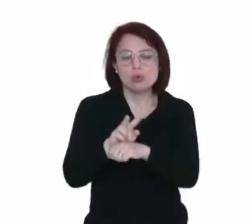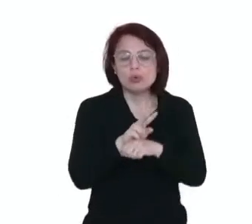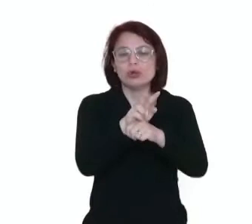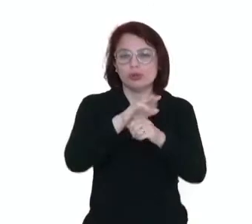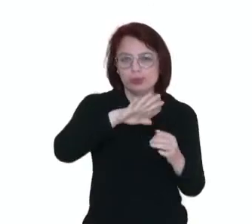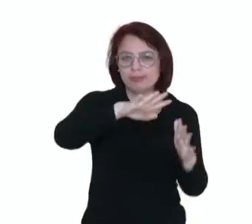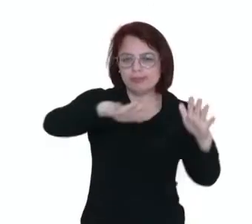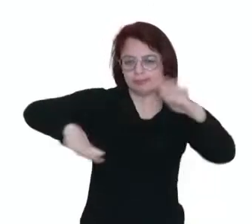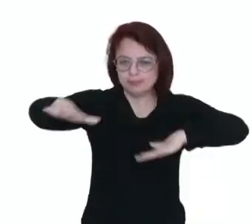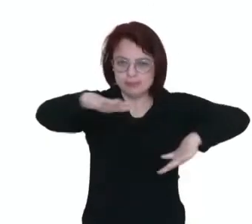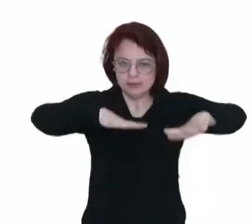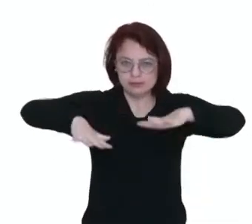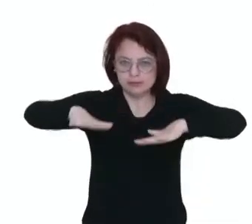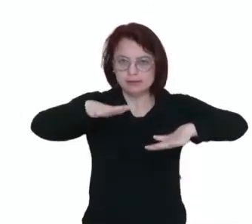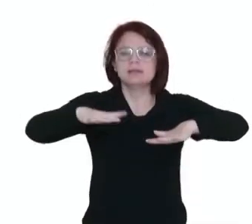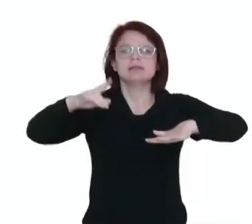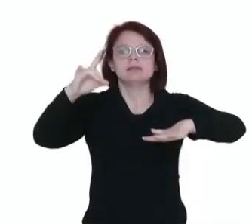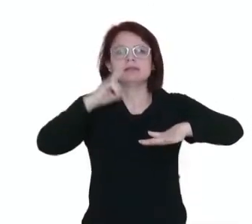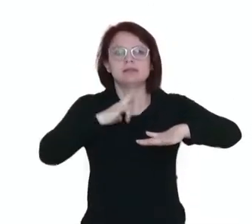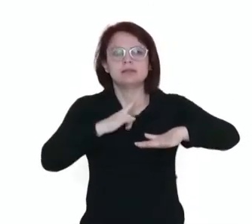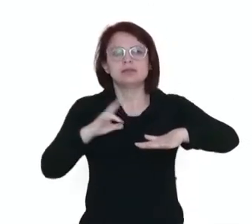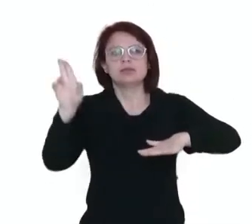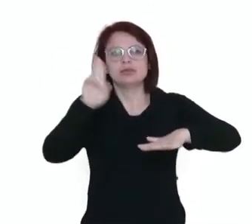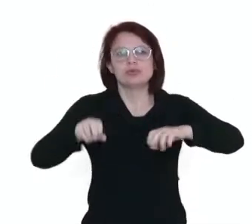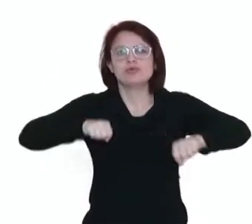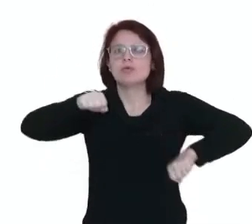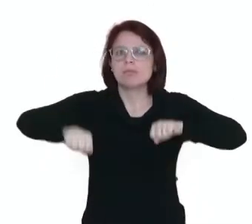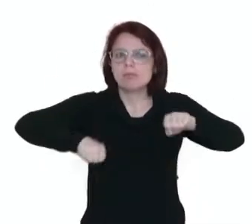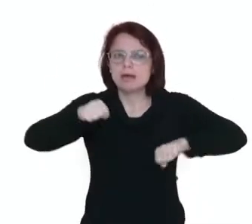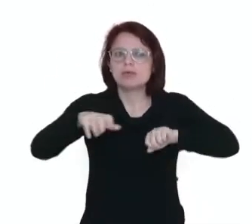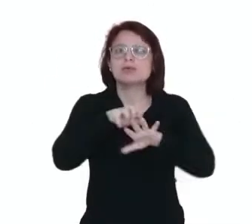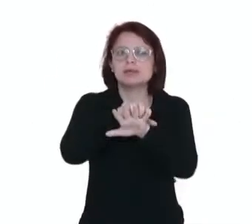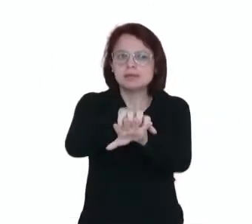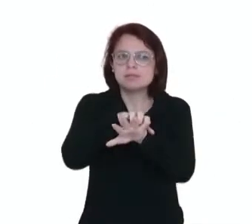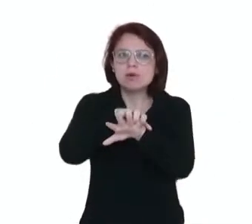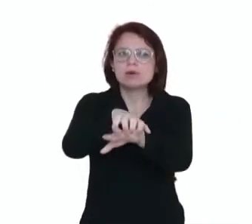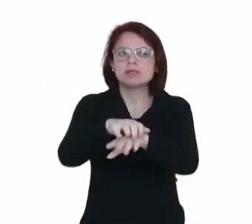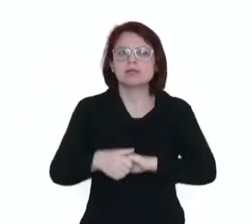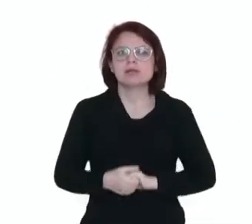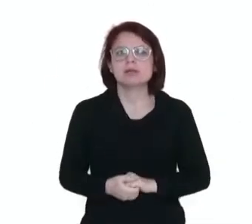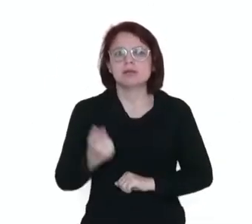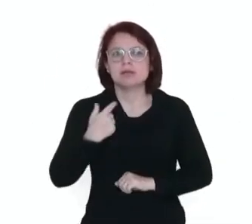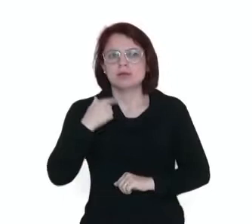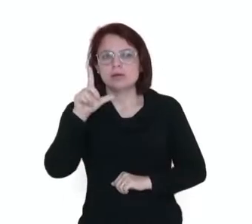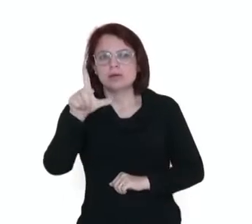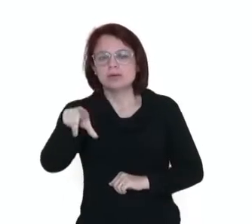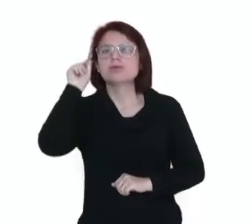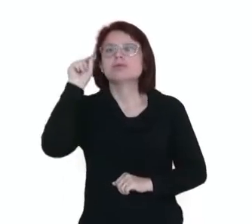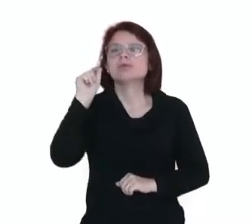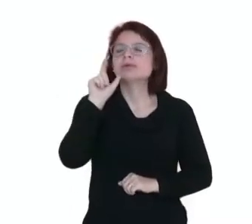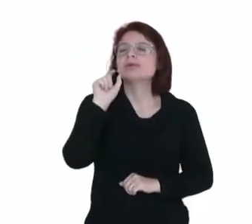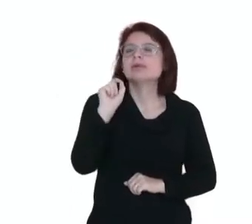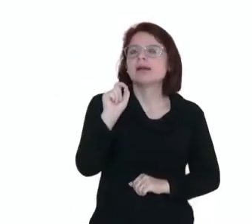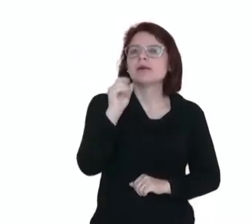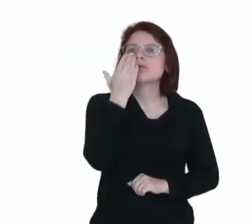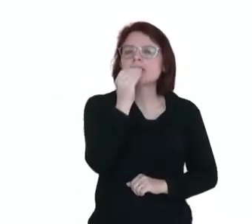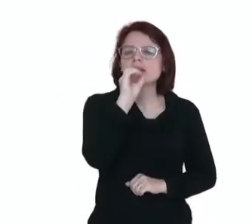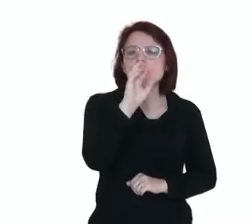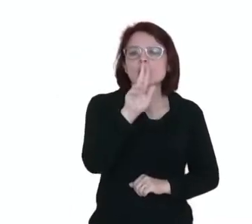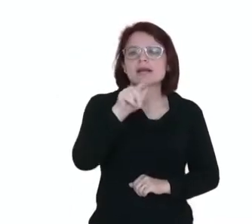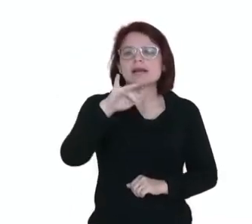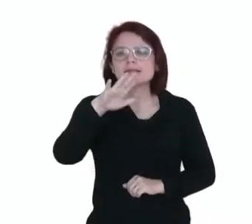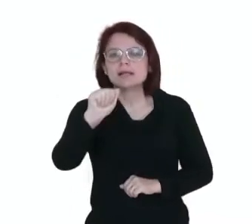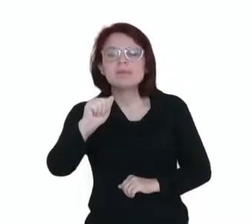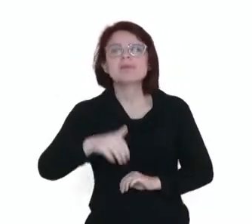ambiente, uso a bike como transporte, prefiro produtos orgânicos,